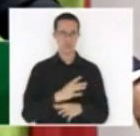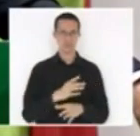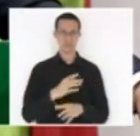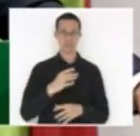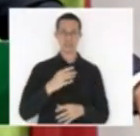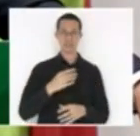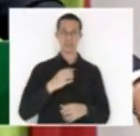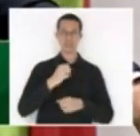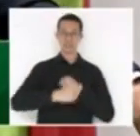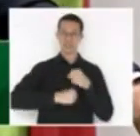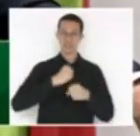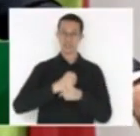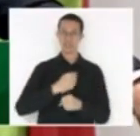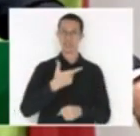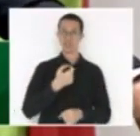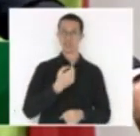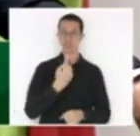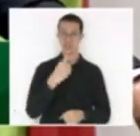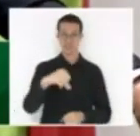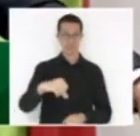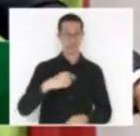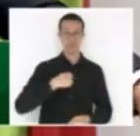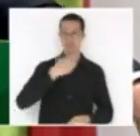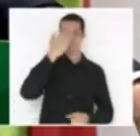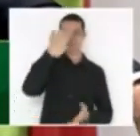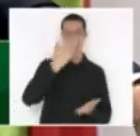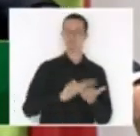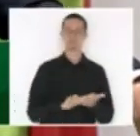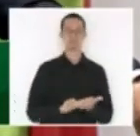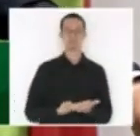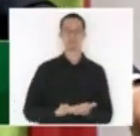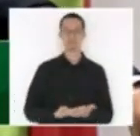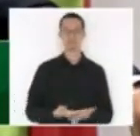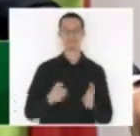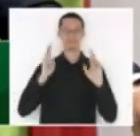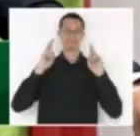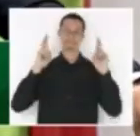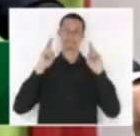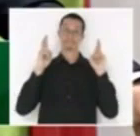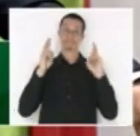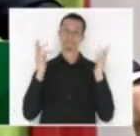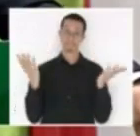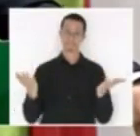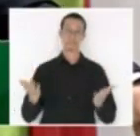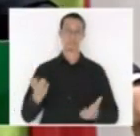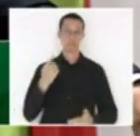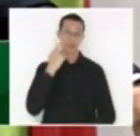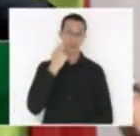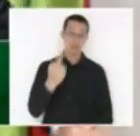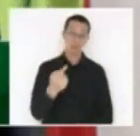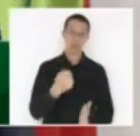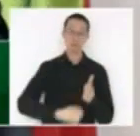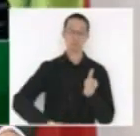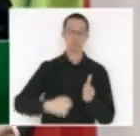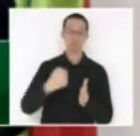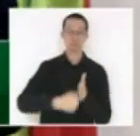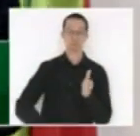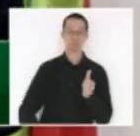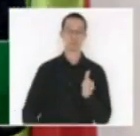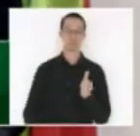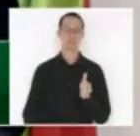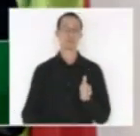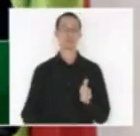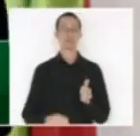dezembro de 2019. Mas a gente espera, vai acompanhar e cobrar para que agora esse problema